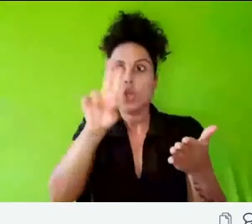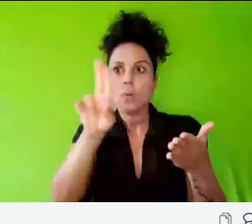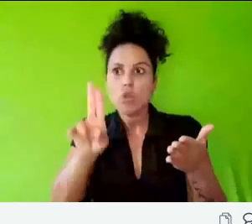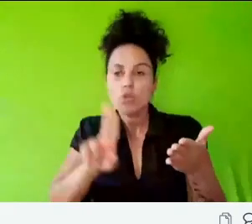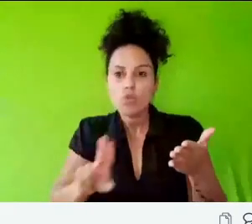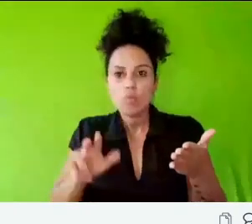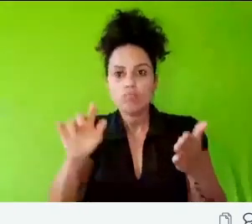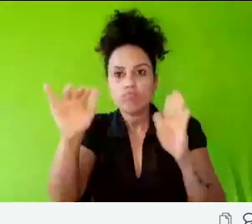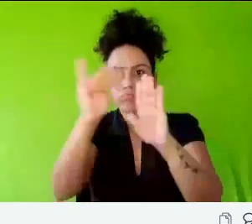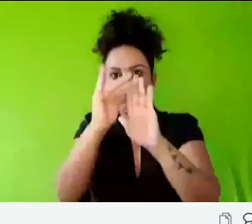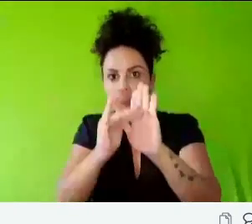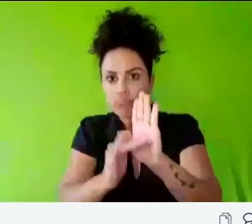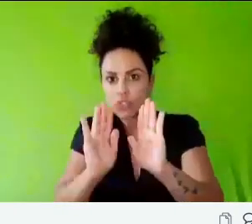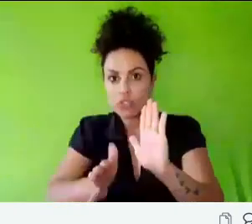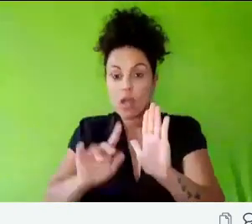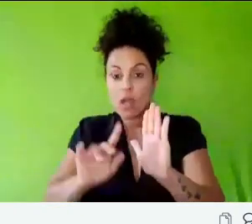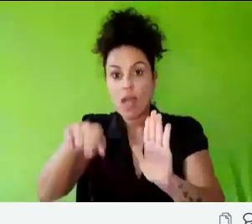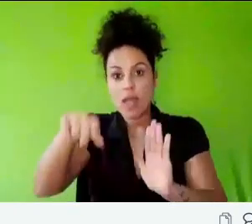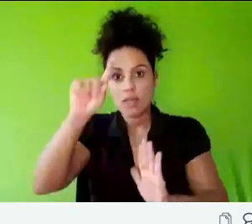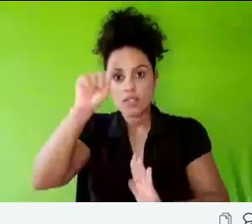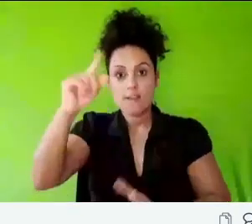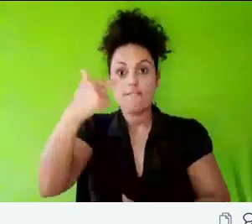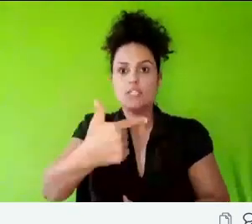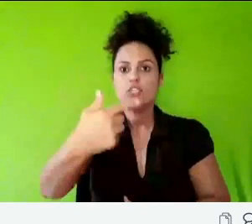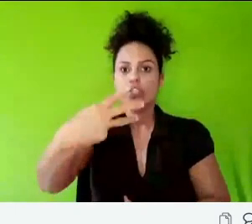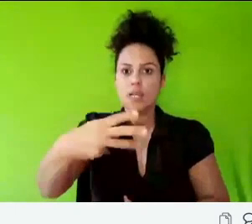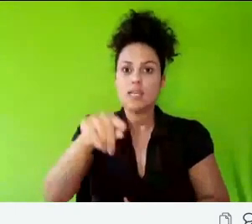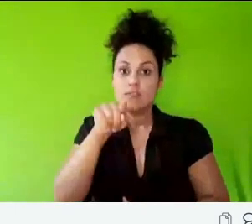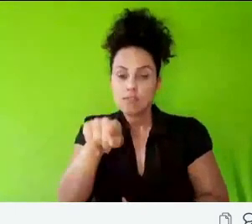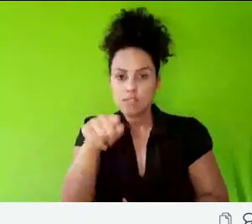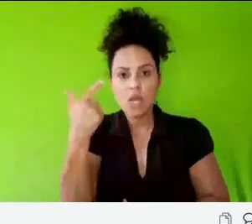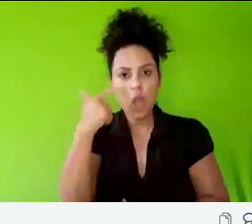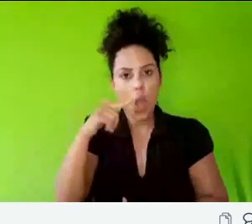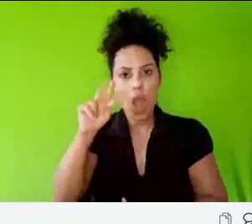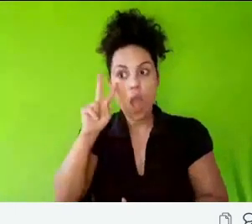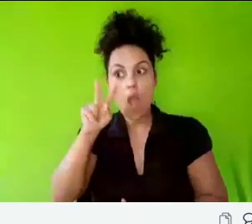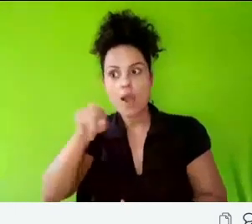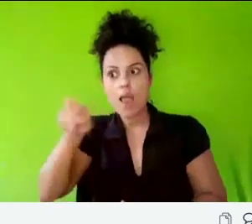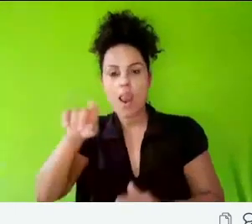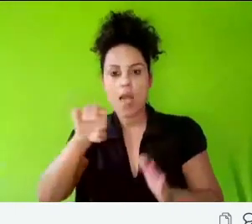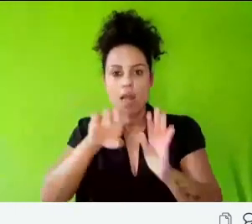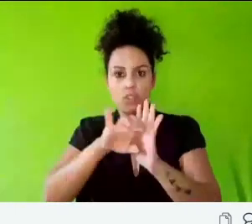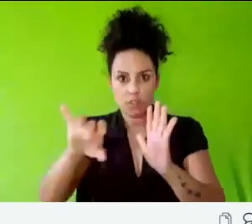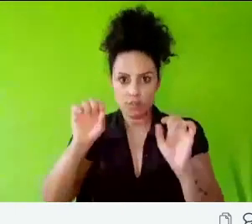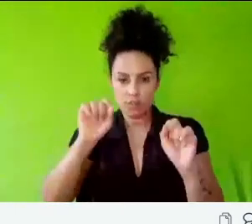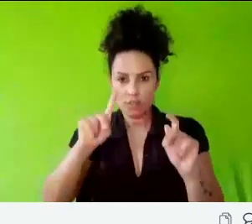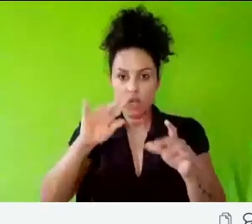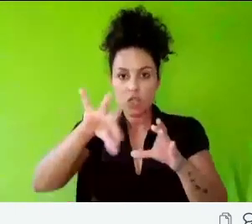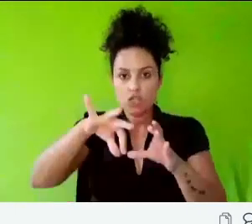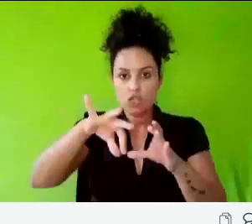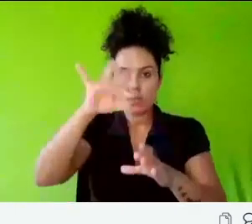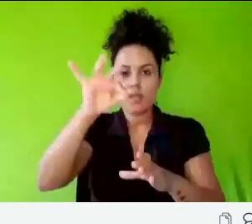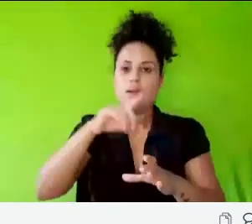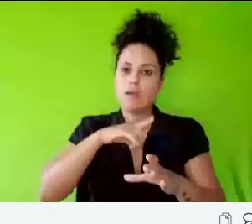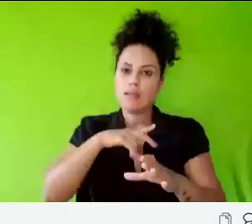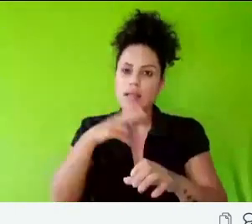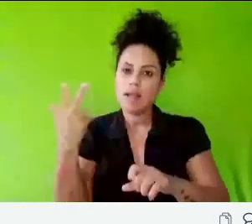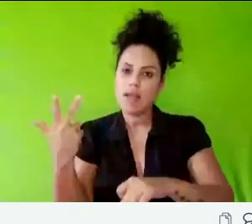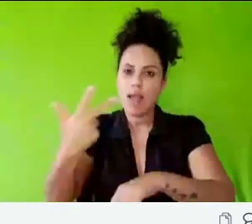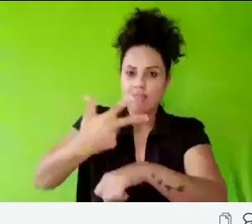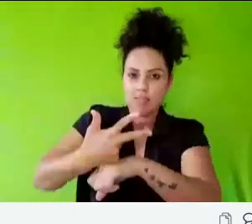Dia Qualquer forma, 23. dia 23. De qualquer forma, pessoal, Isso. o sorteio, né, a gravação desse sorteio vai estar